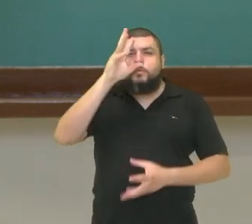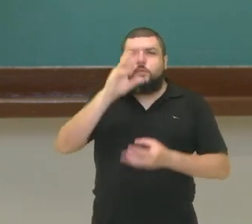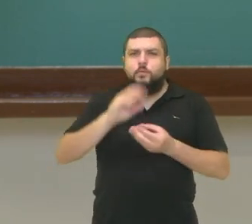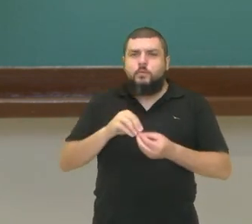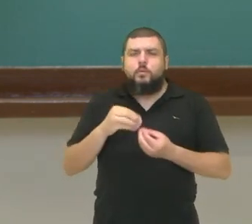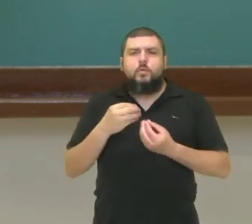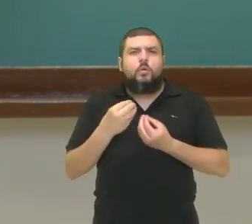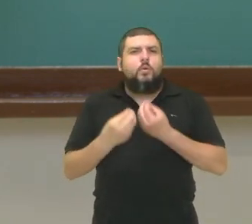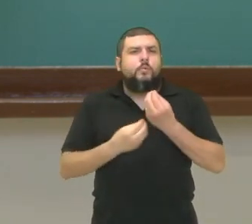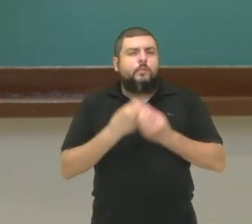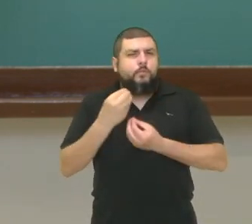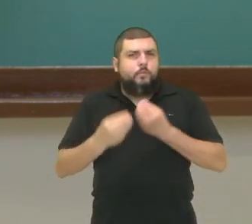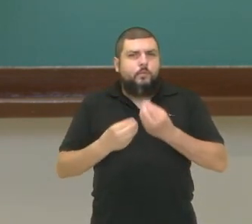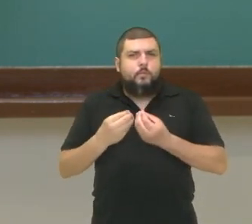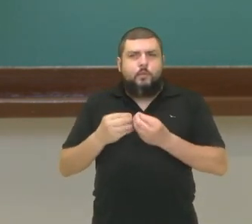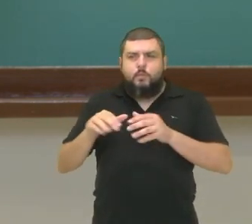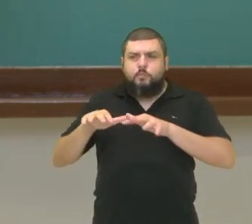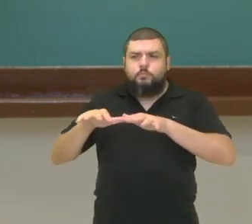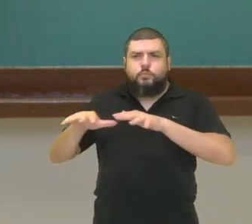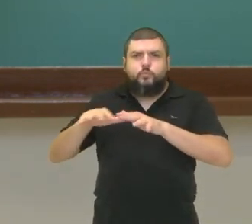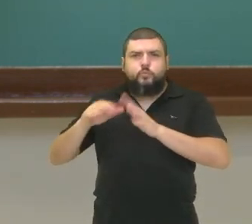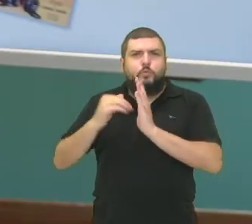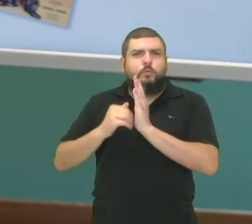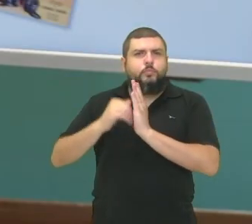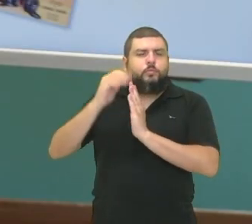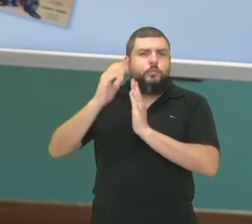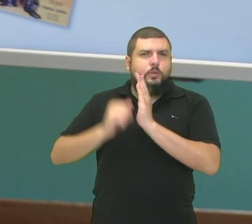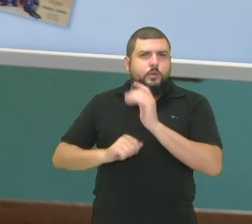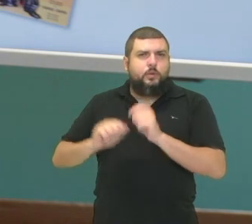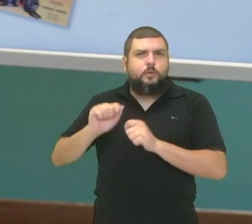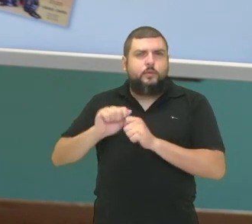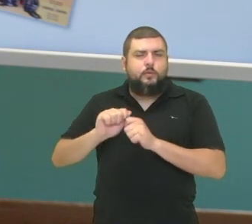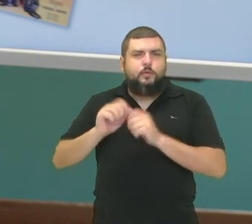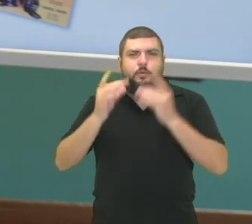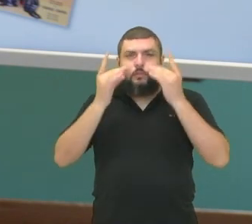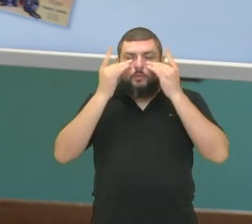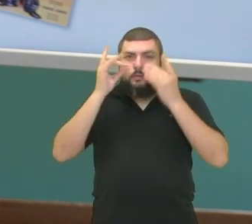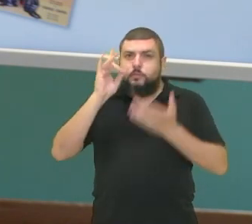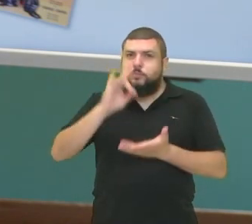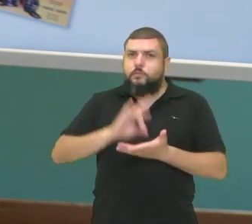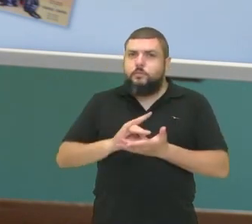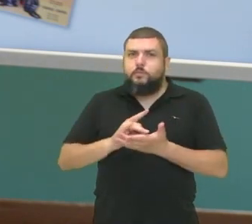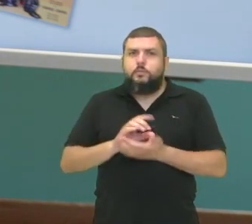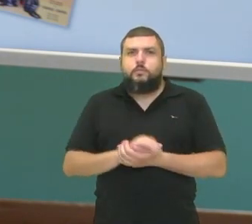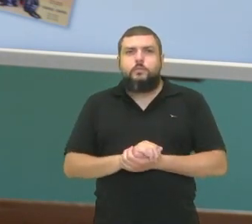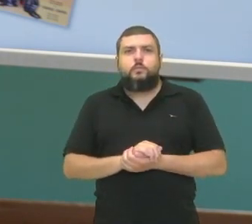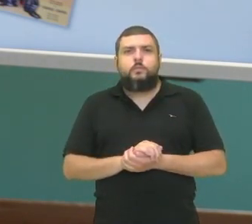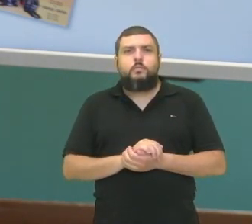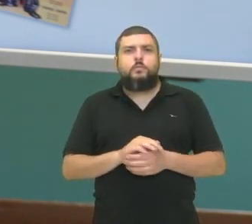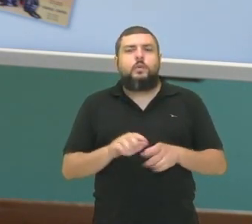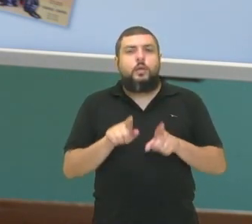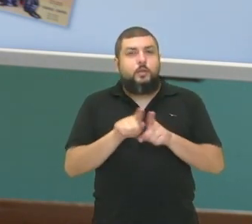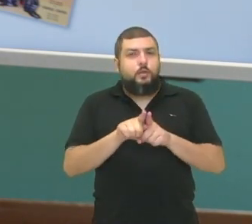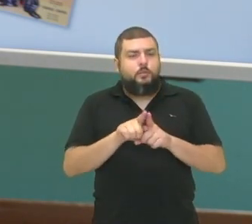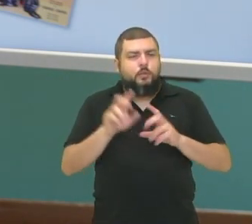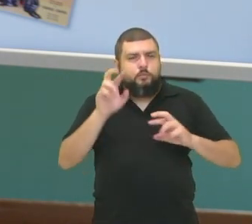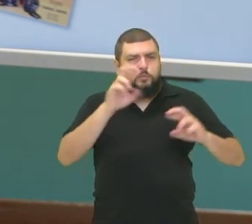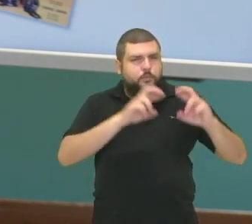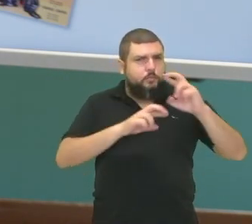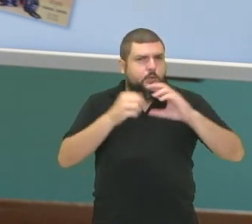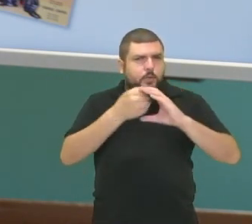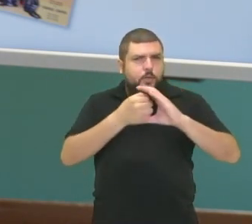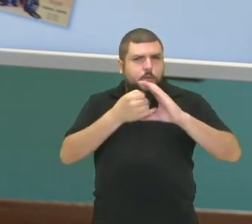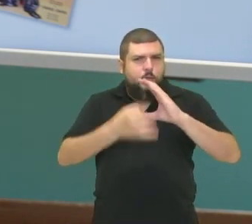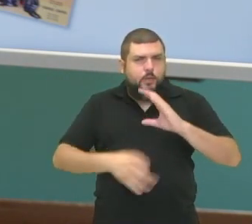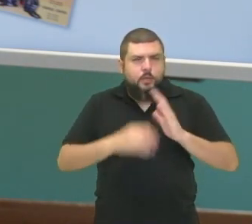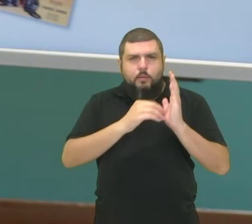os movimentos artísticos se desenvolveram, no caso o realismo se desenvolveu, analisamos as características das obras realistas.